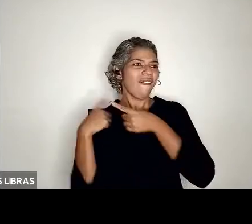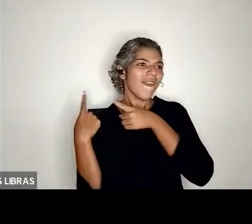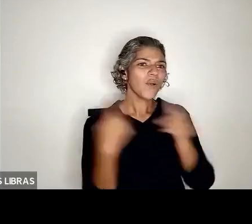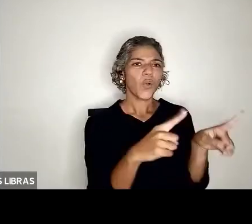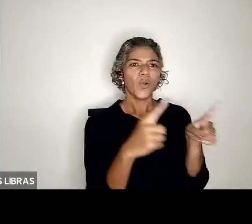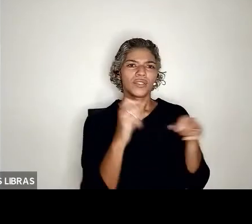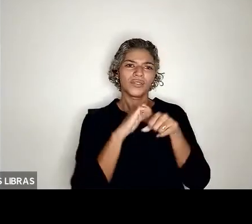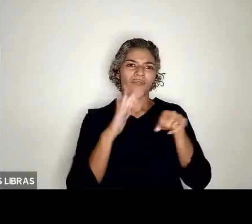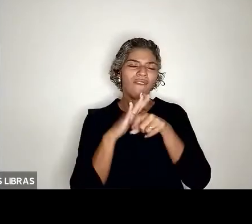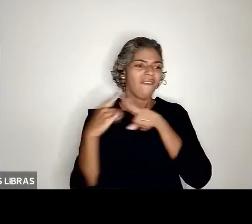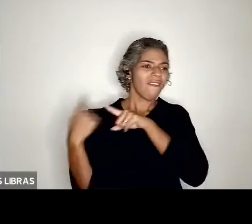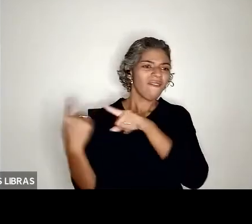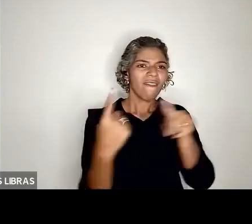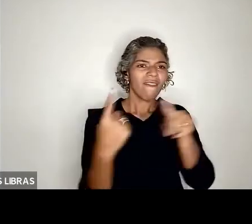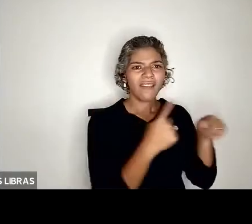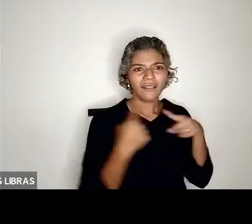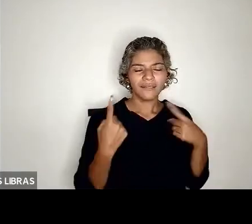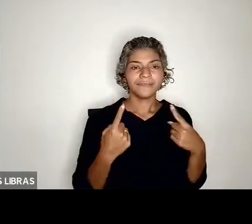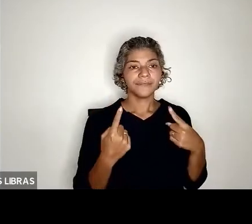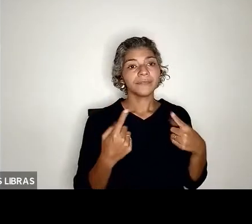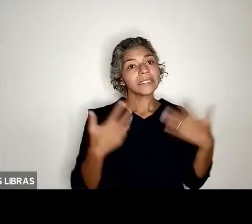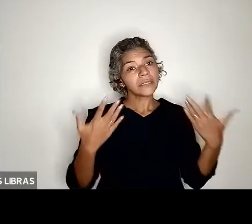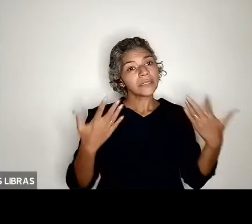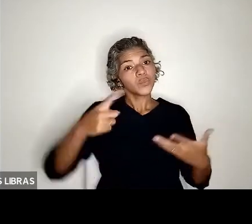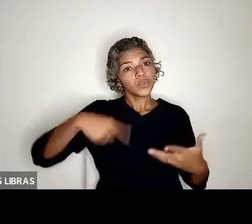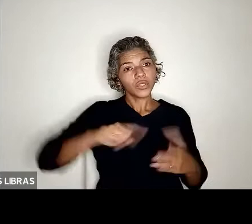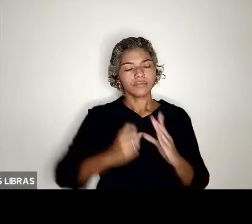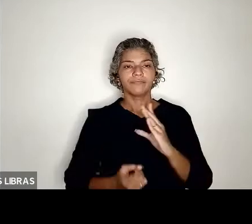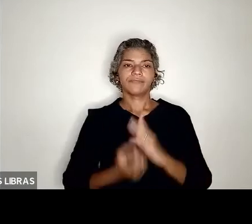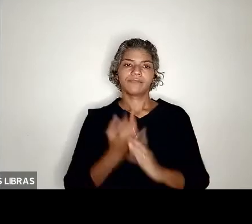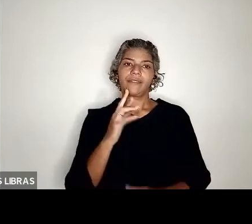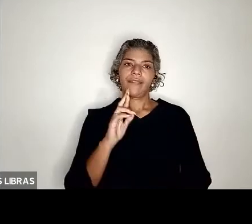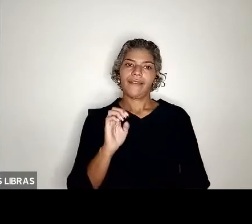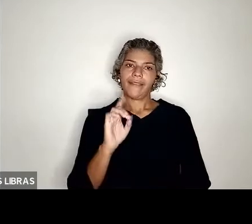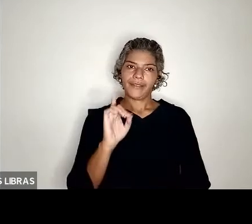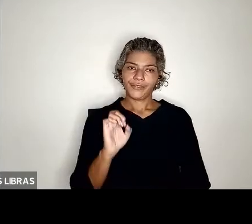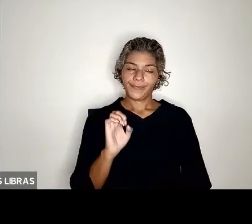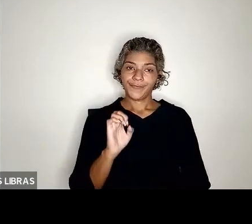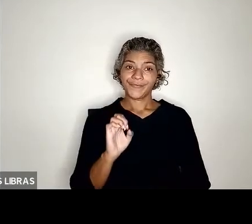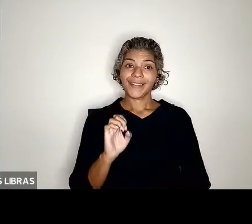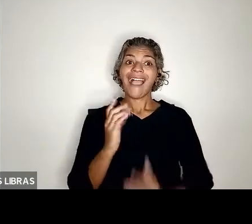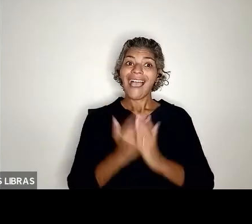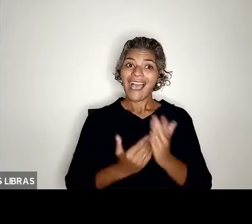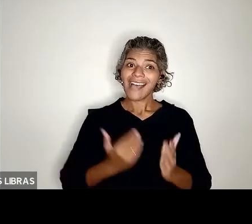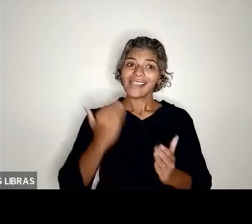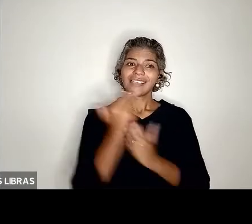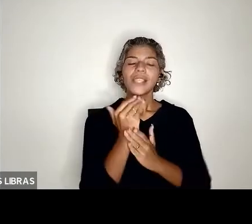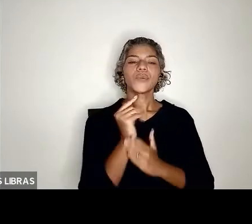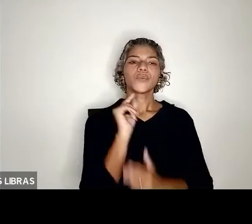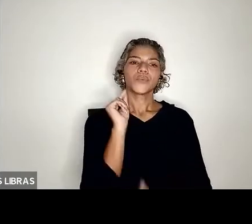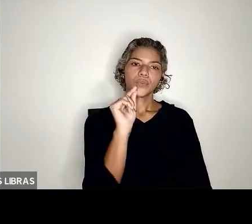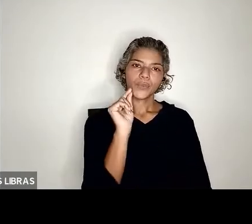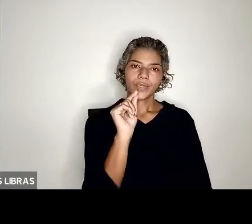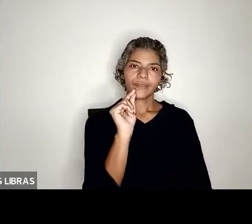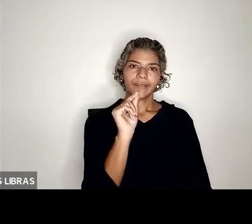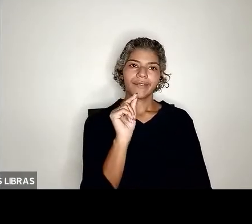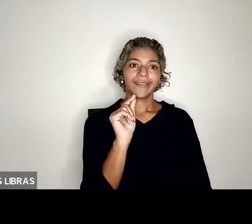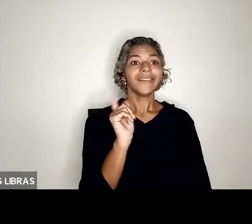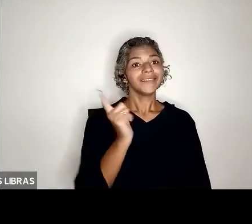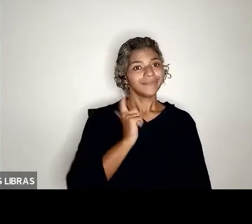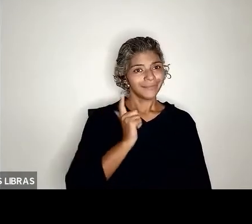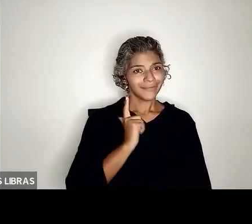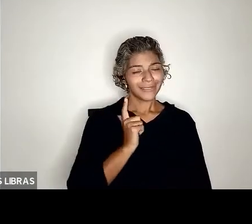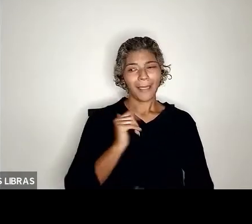no qual a rede foi formada é essa. Então, sem falar no avanço da agenda anti-igualitária, não só um